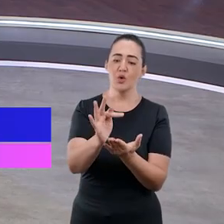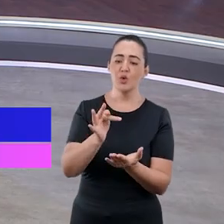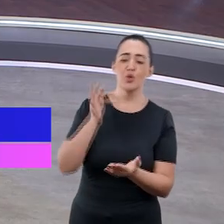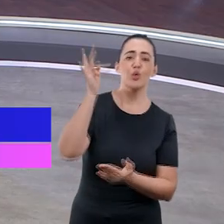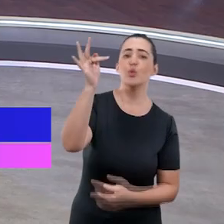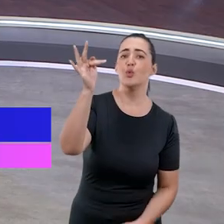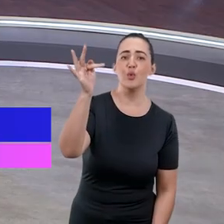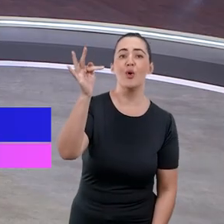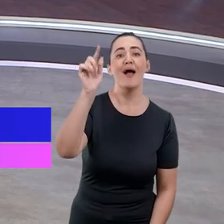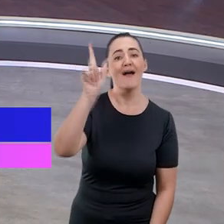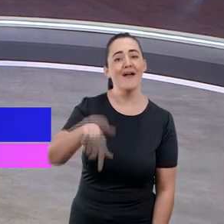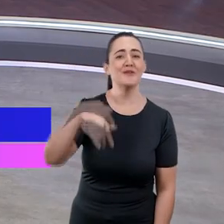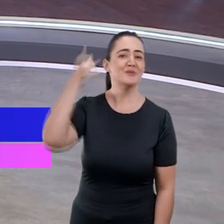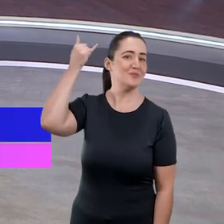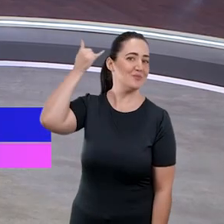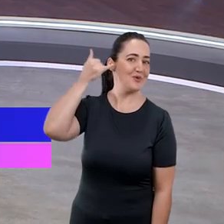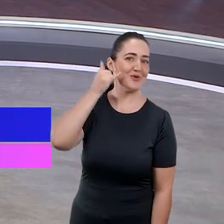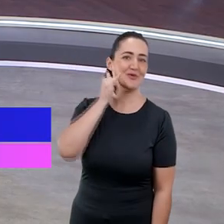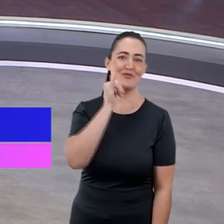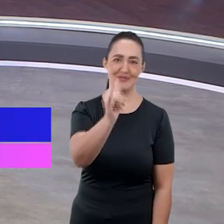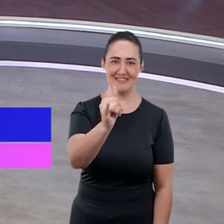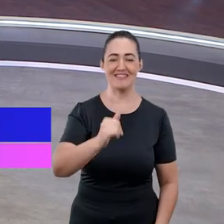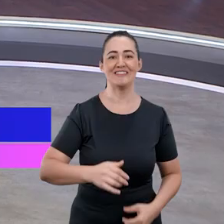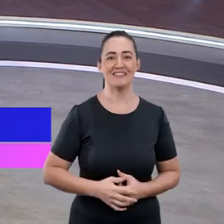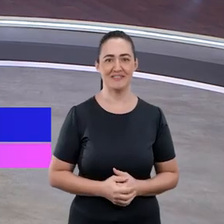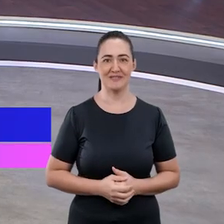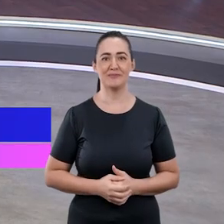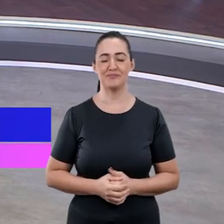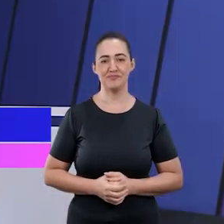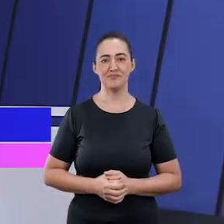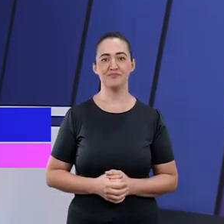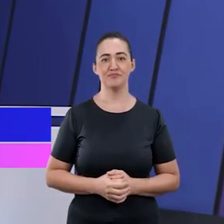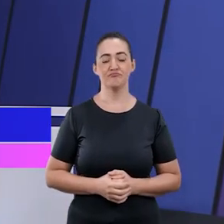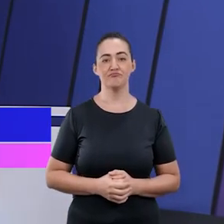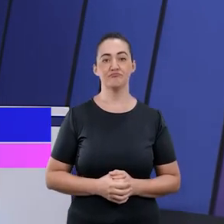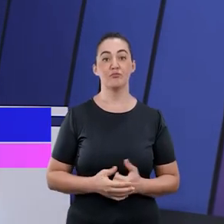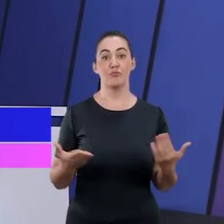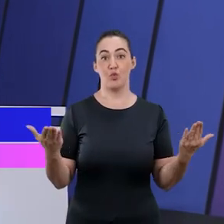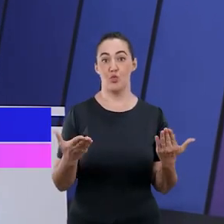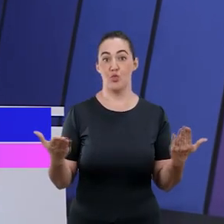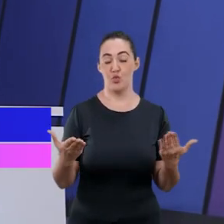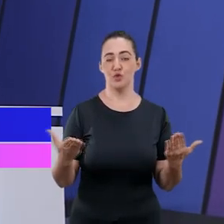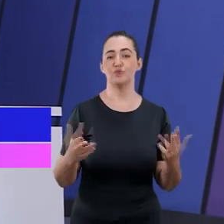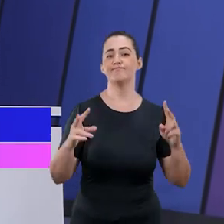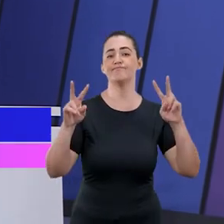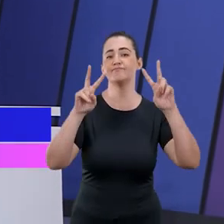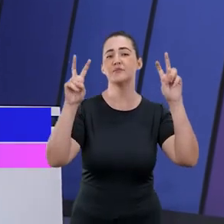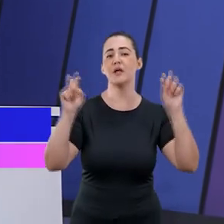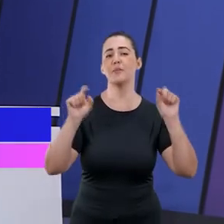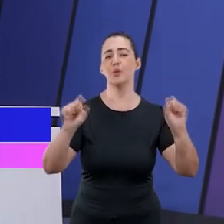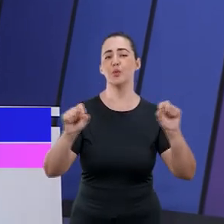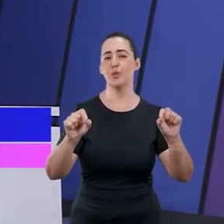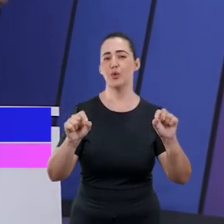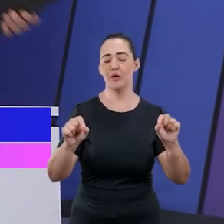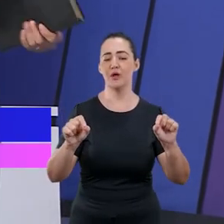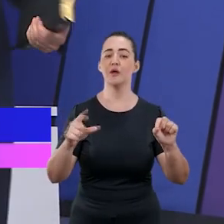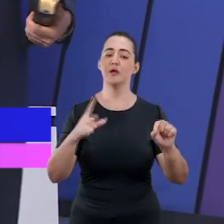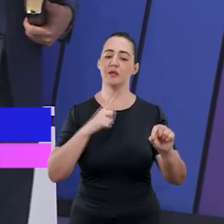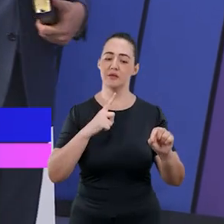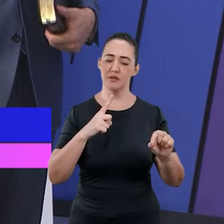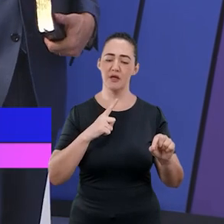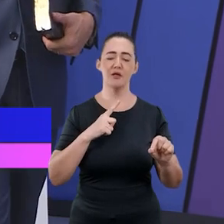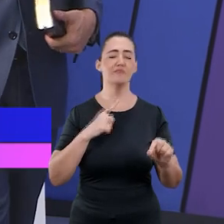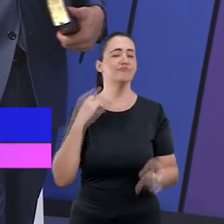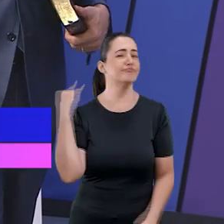do futuro porque estudamos as profecias. No programa de hoje, nós vamos tratar de um